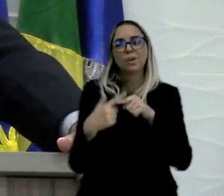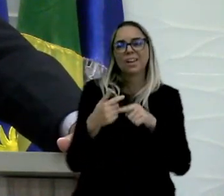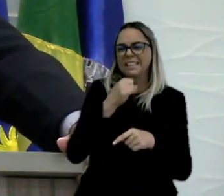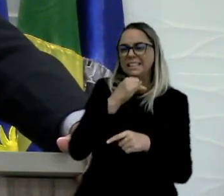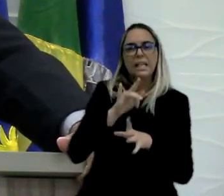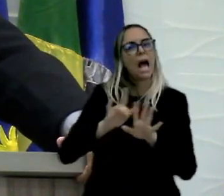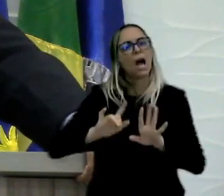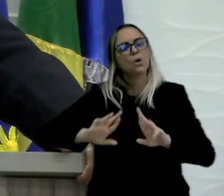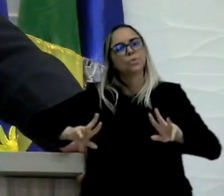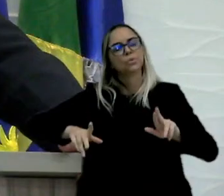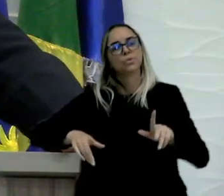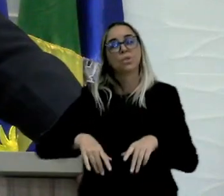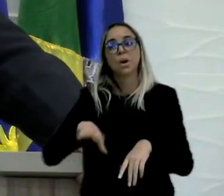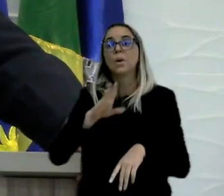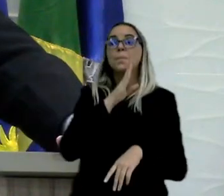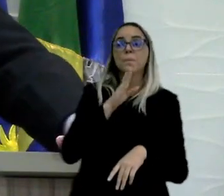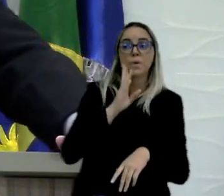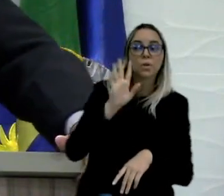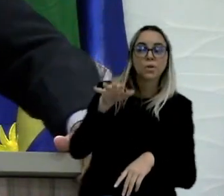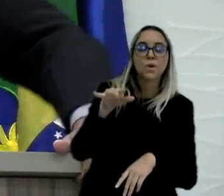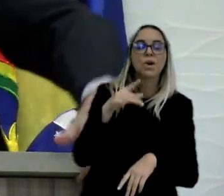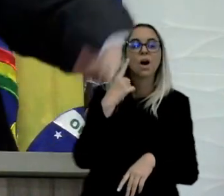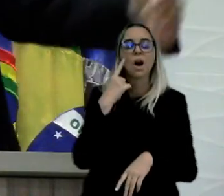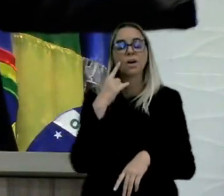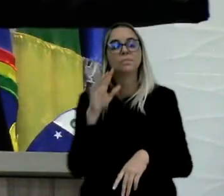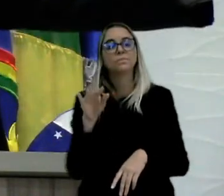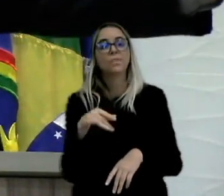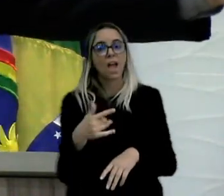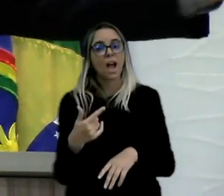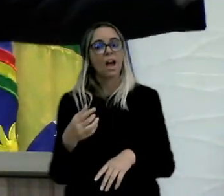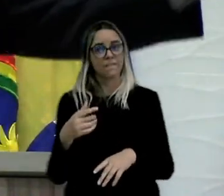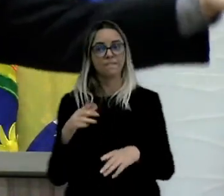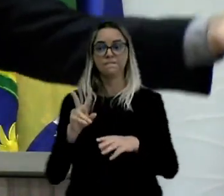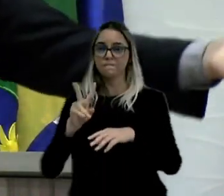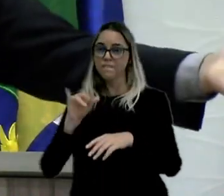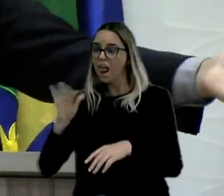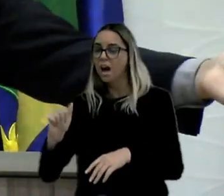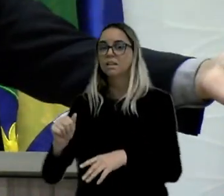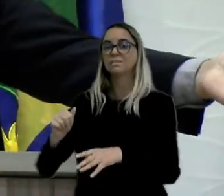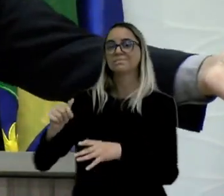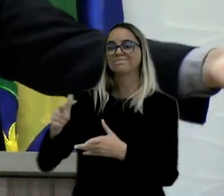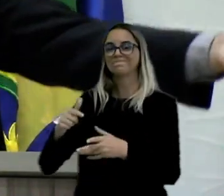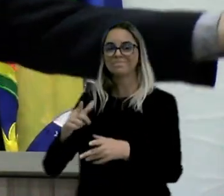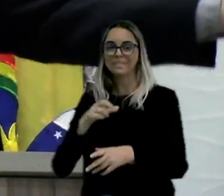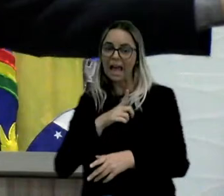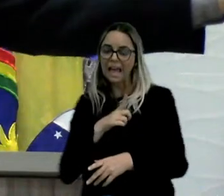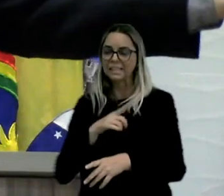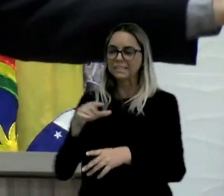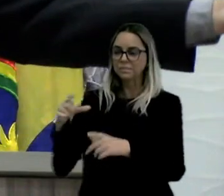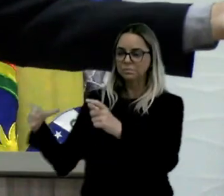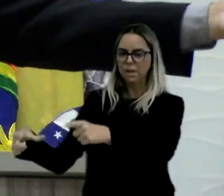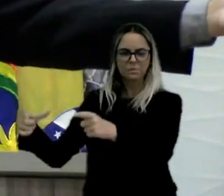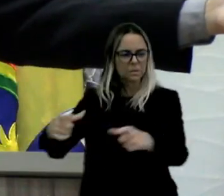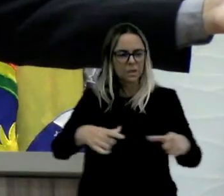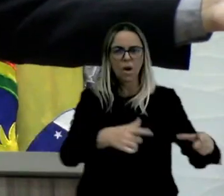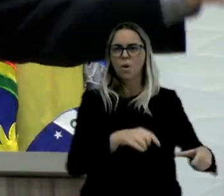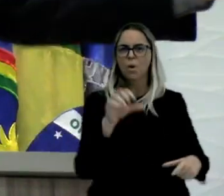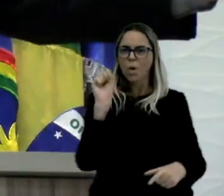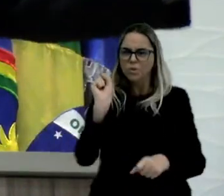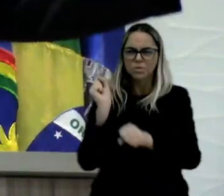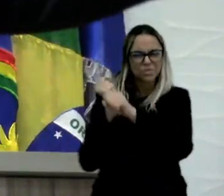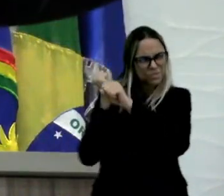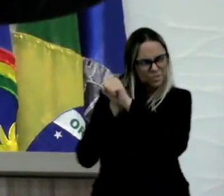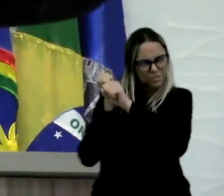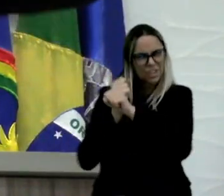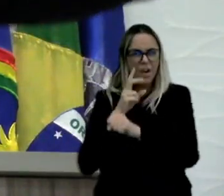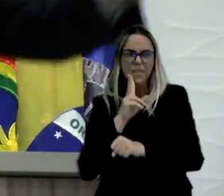sabe por Bruno hoje eu vejo na nossa Vila tirar os carros da Saúde da vilas do nosso município 8 ano e hoje